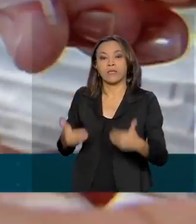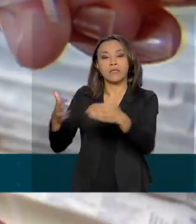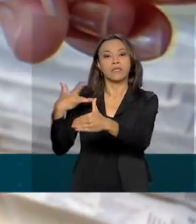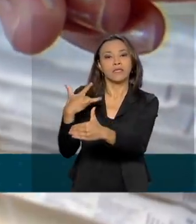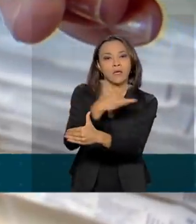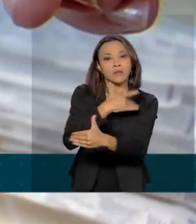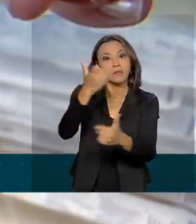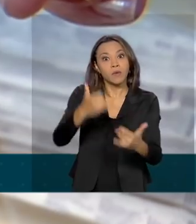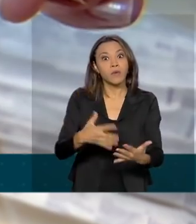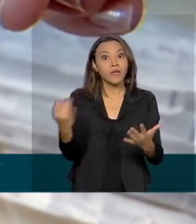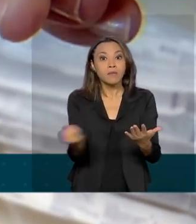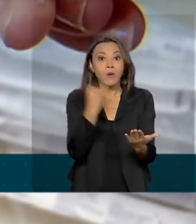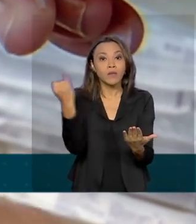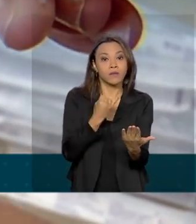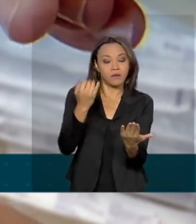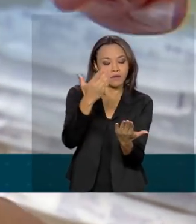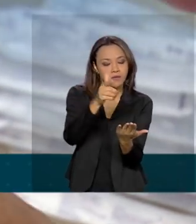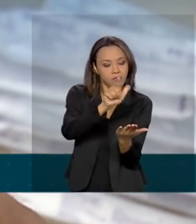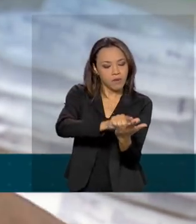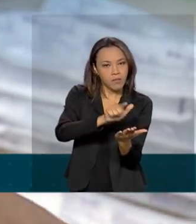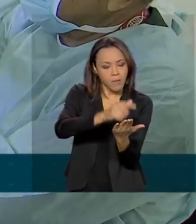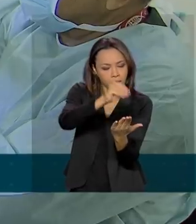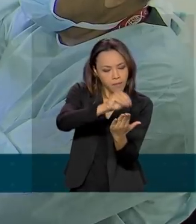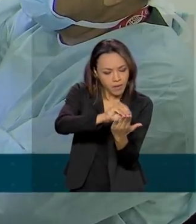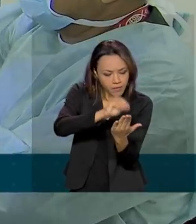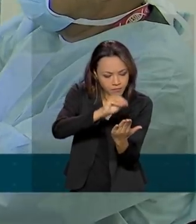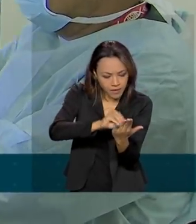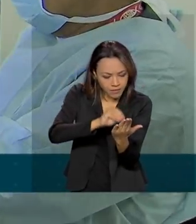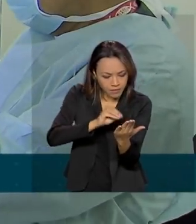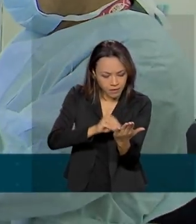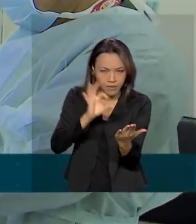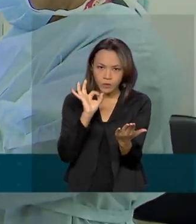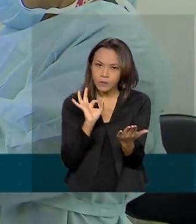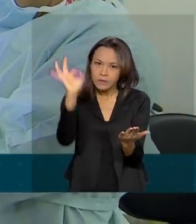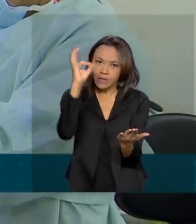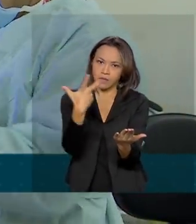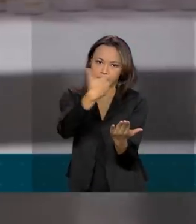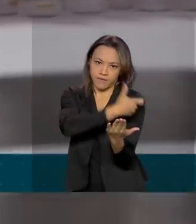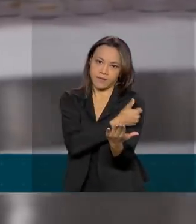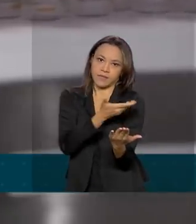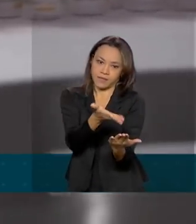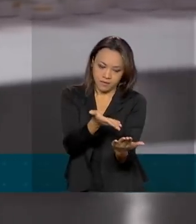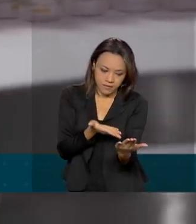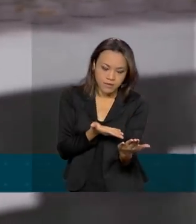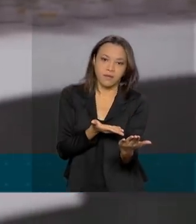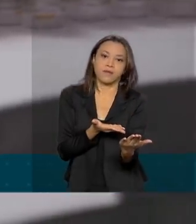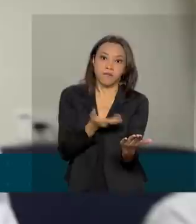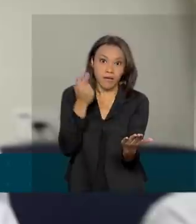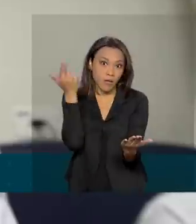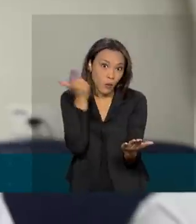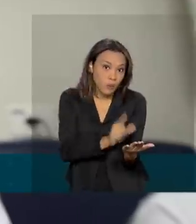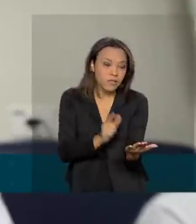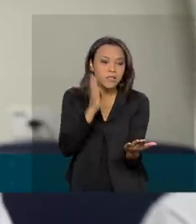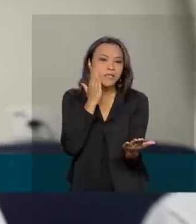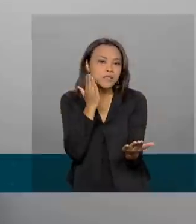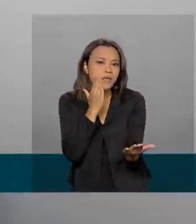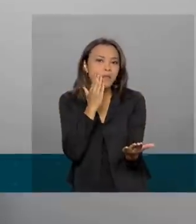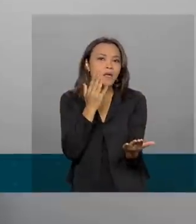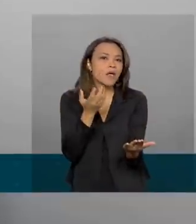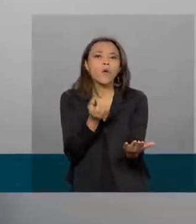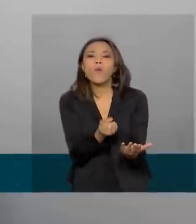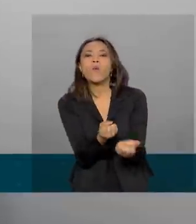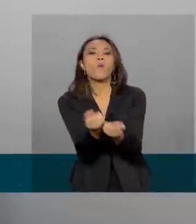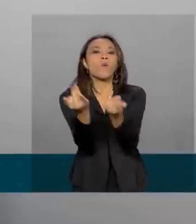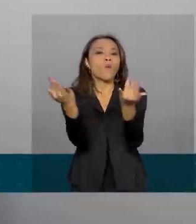vacinação ter todas as informações preenchidas corretamente para que possa ser feito o rastreamento das